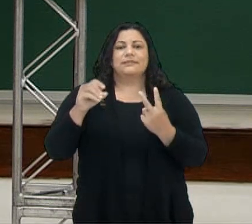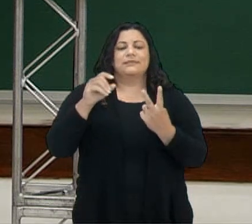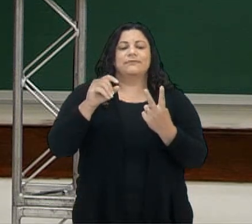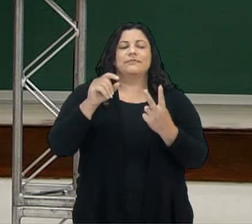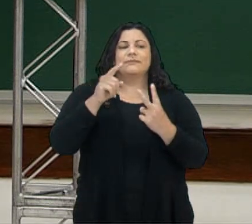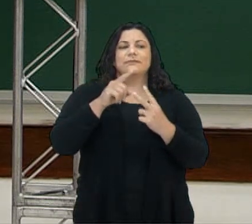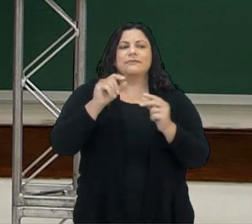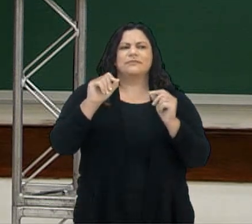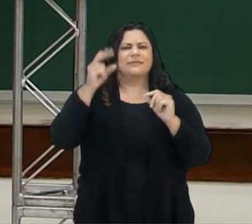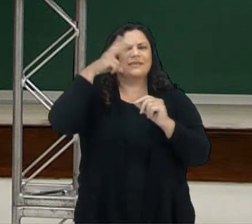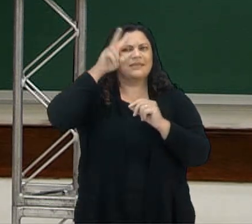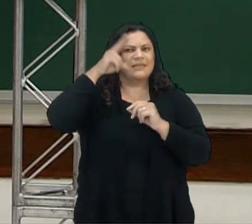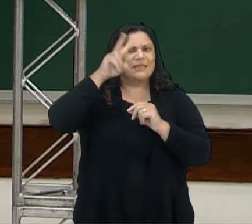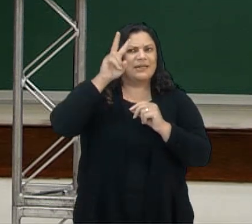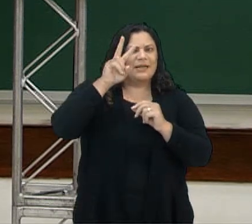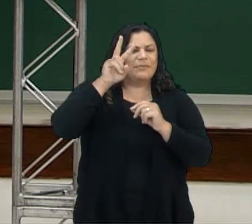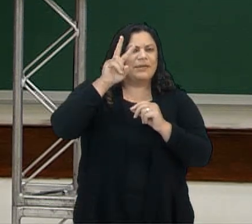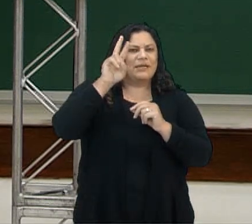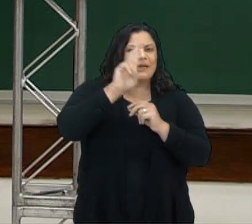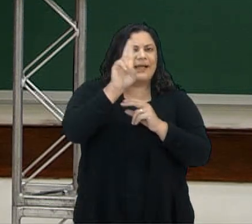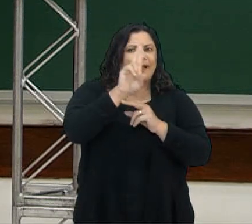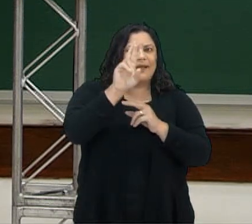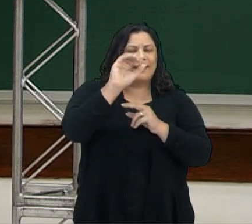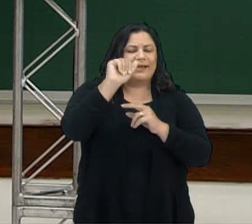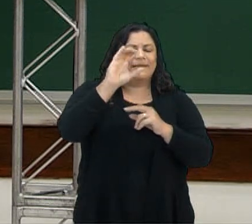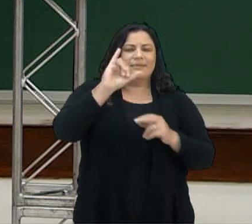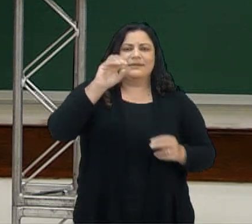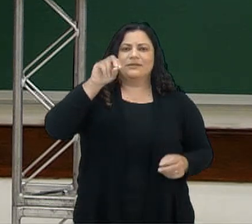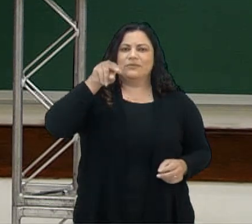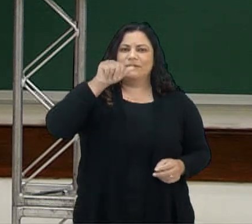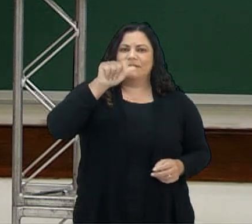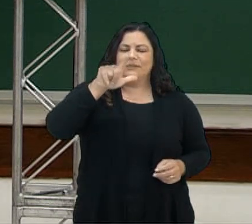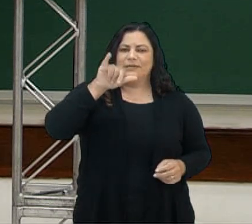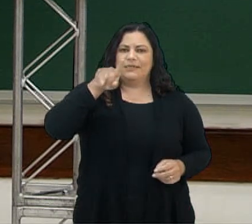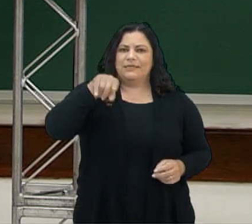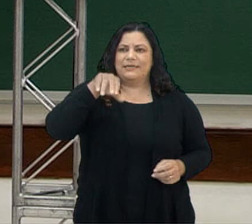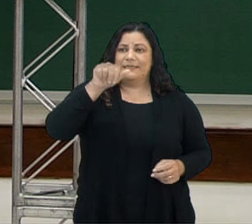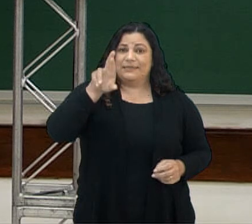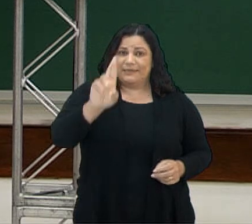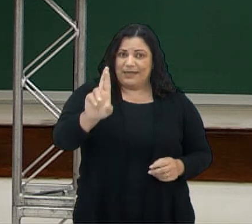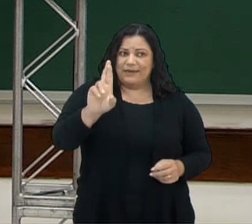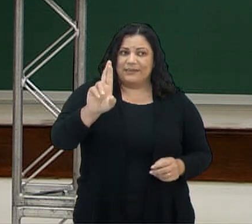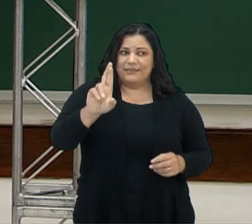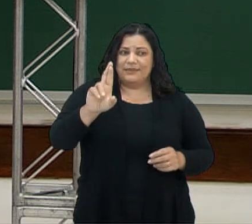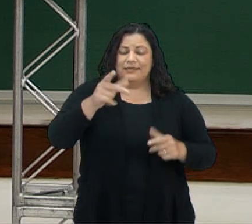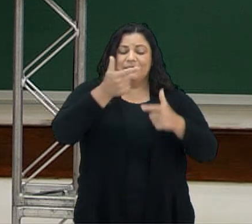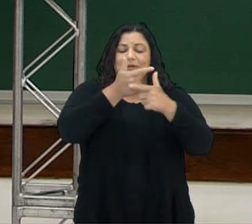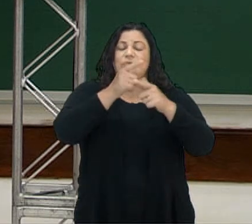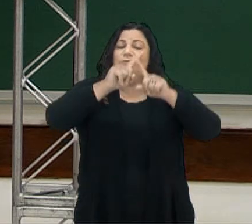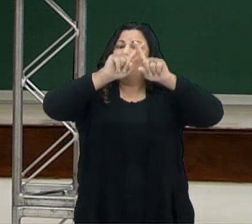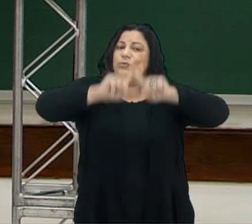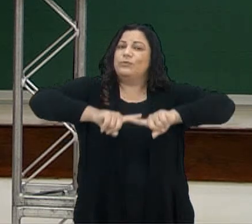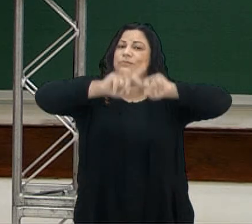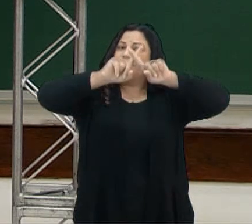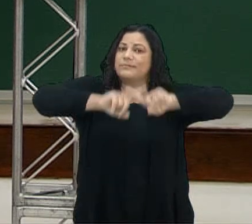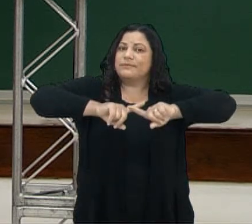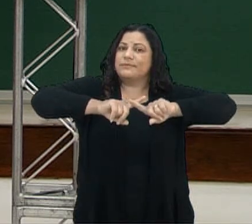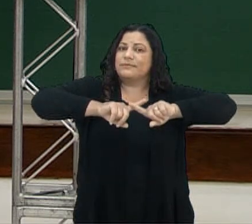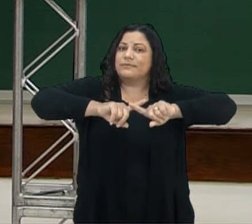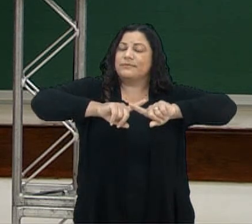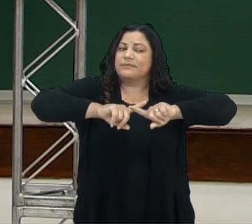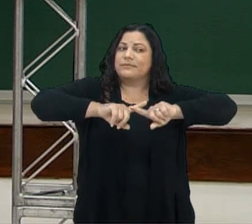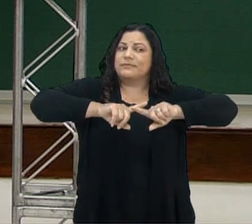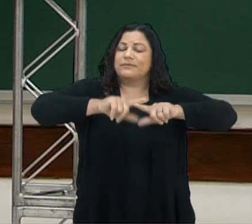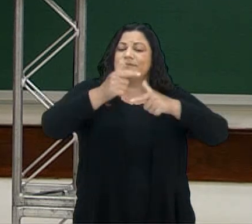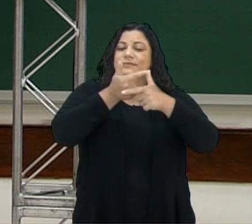E aqui, lembra da racionalização? Não podemos deixar a raiz no denominador, então eu vou multiplicar por raiz de 3